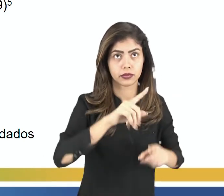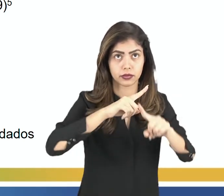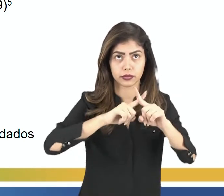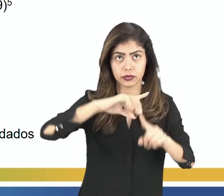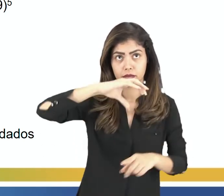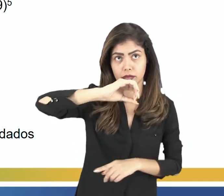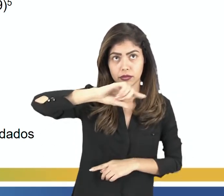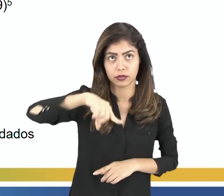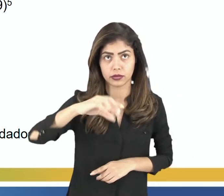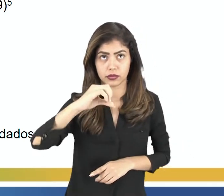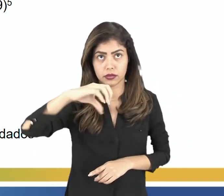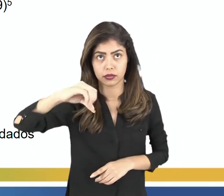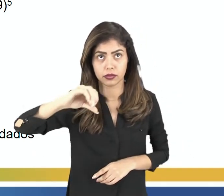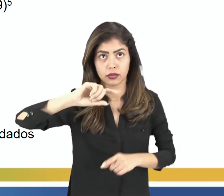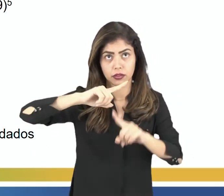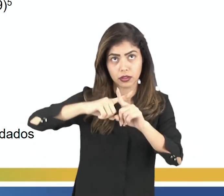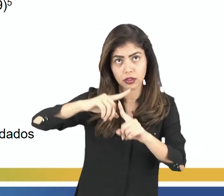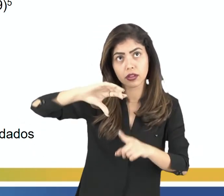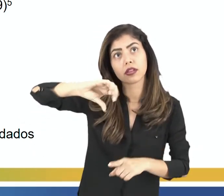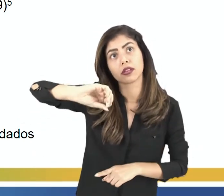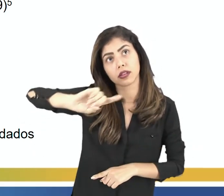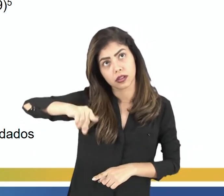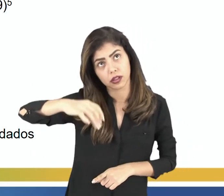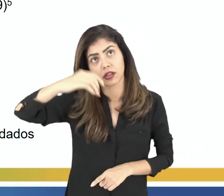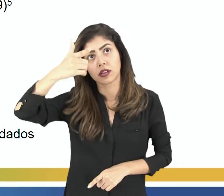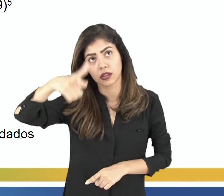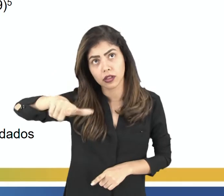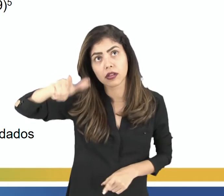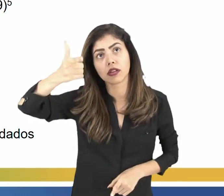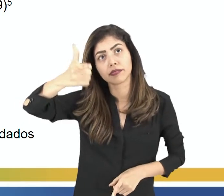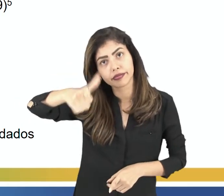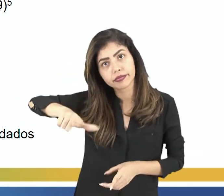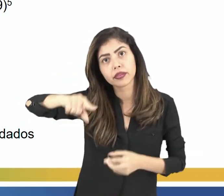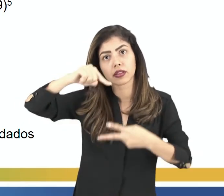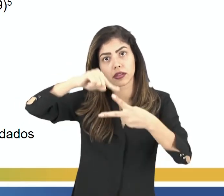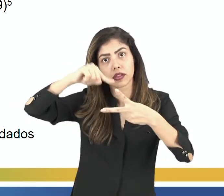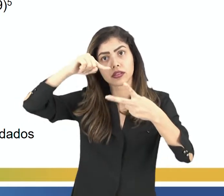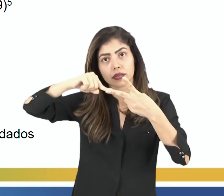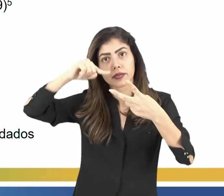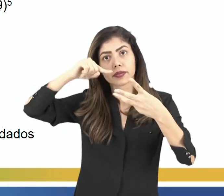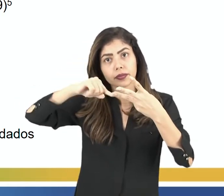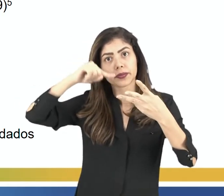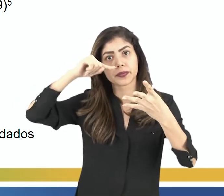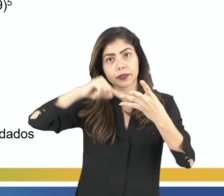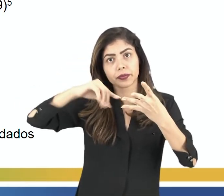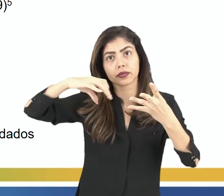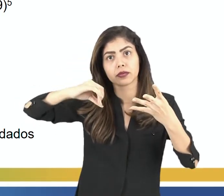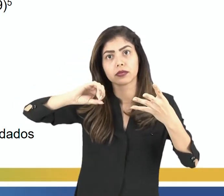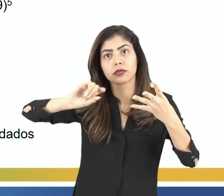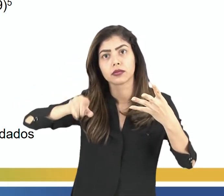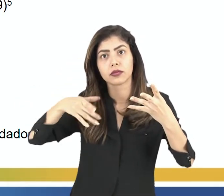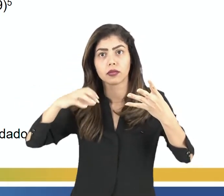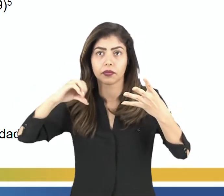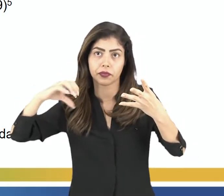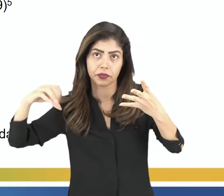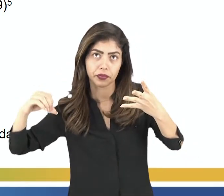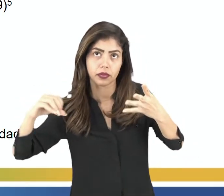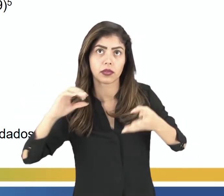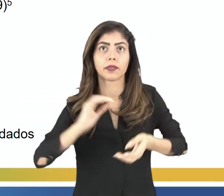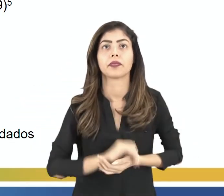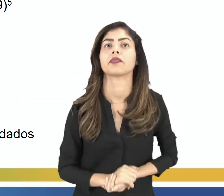vezes 0,99 vezes, novamente, 0,99 vezes 0,99